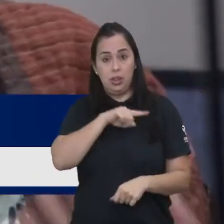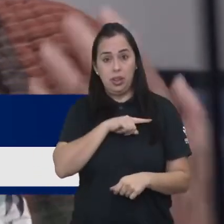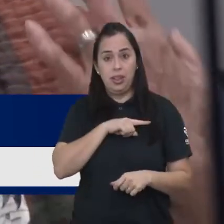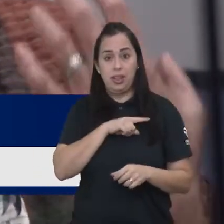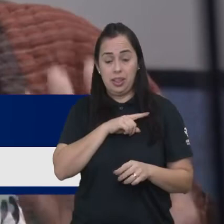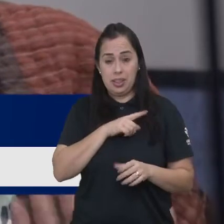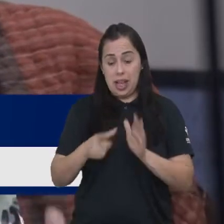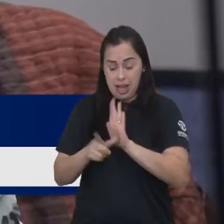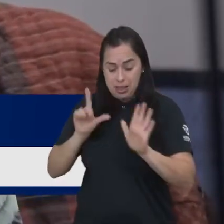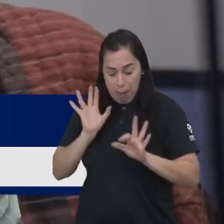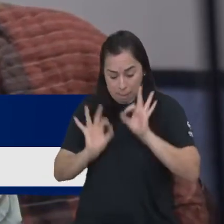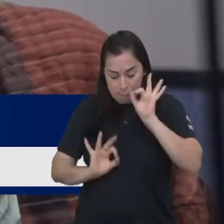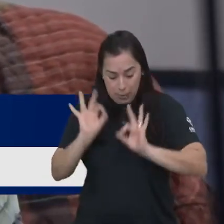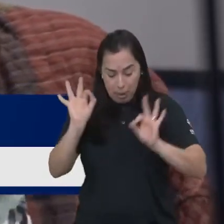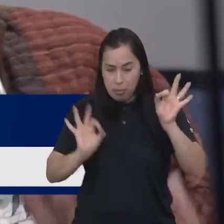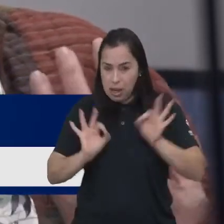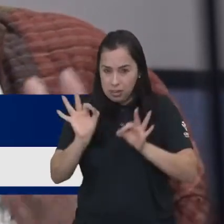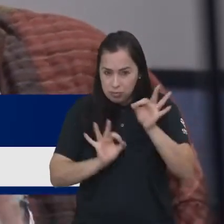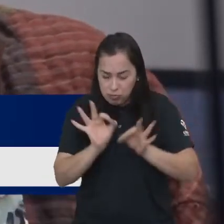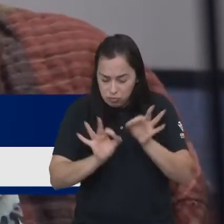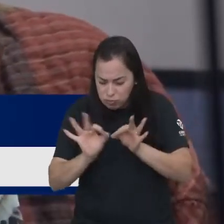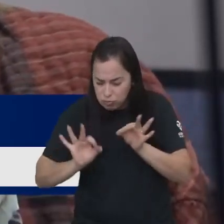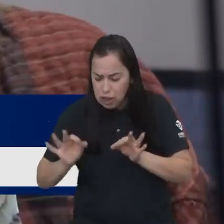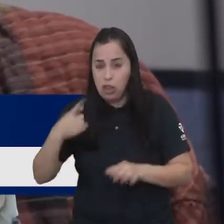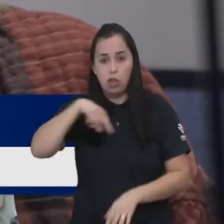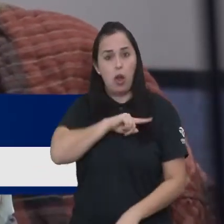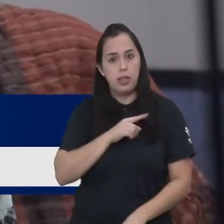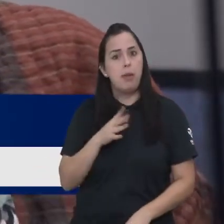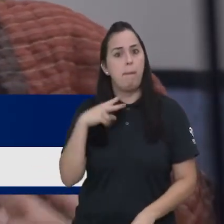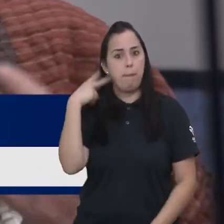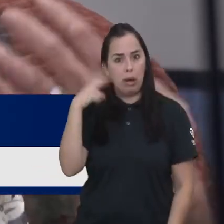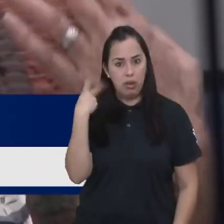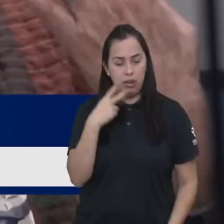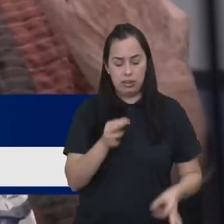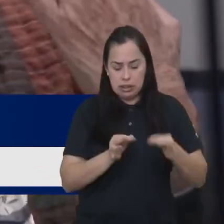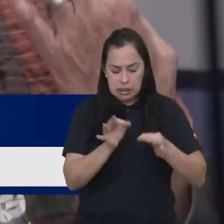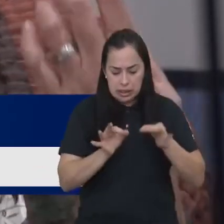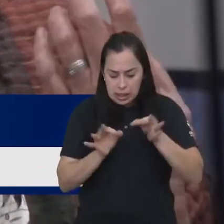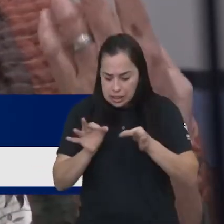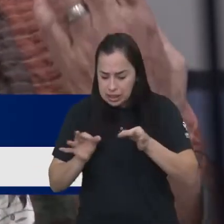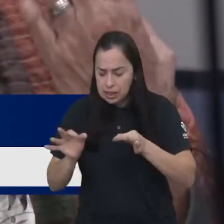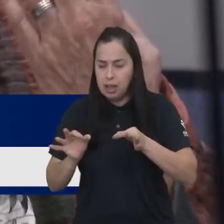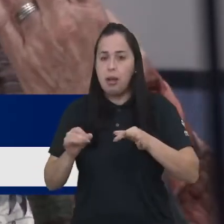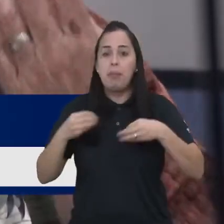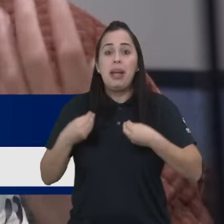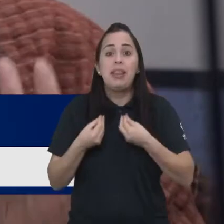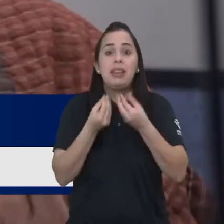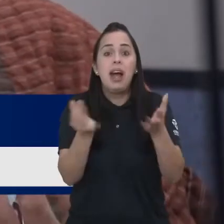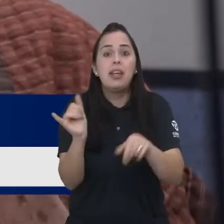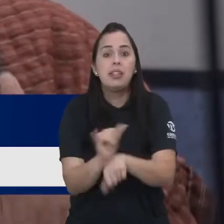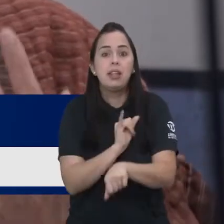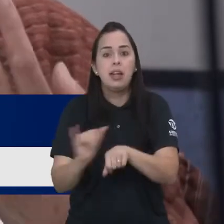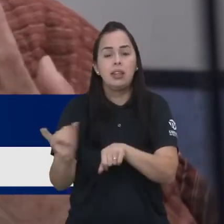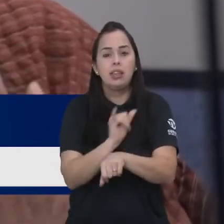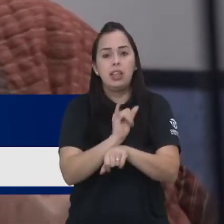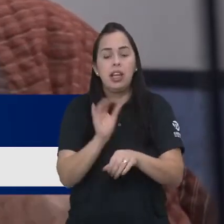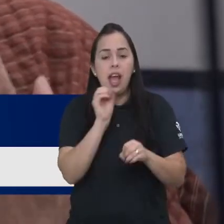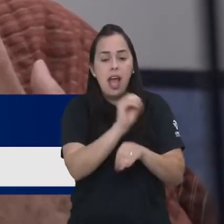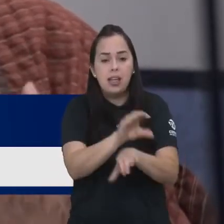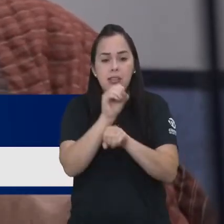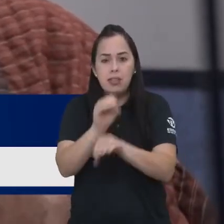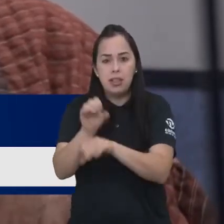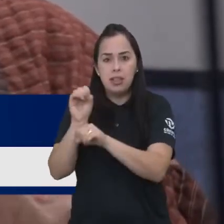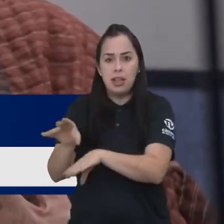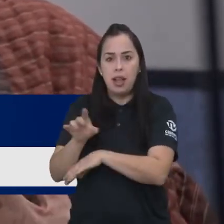gente está bem preparado, nós, agentes políticos, para dar os instrumentos para essas